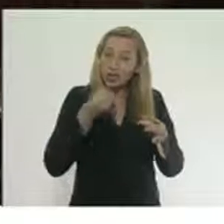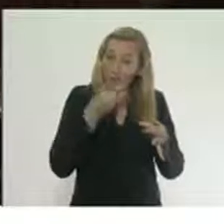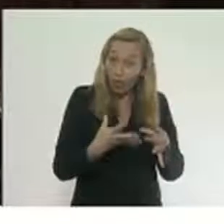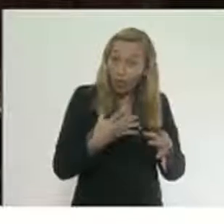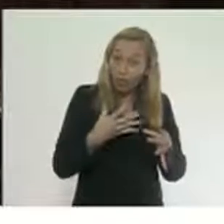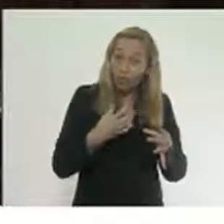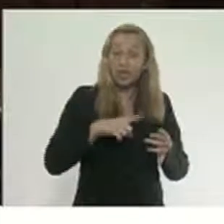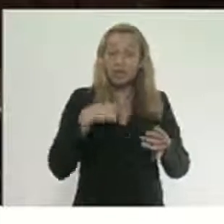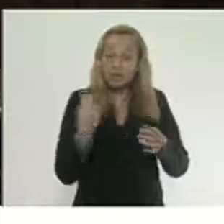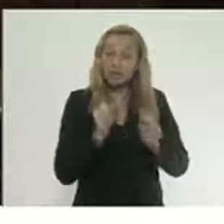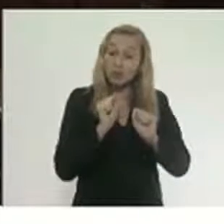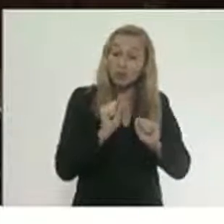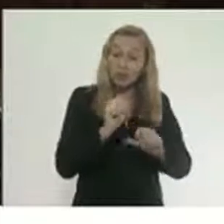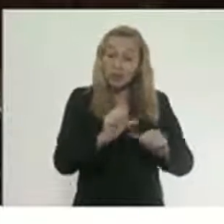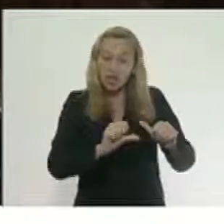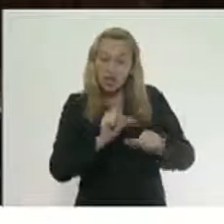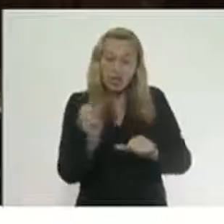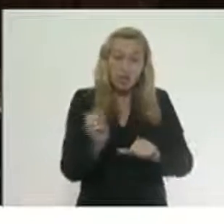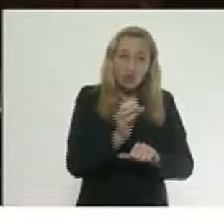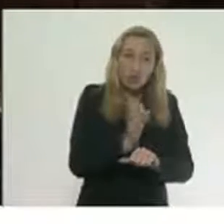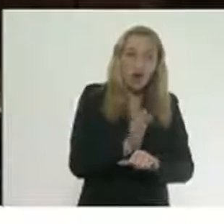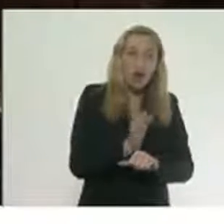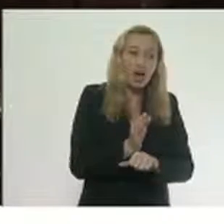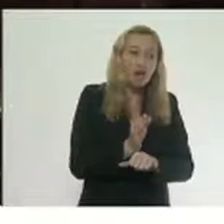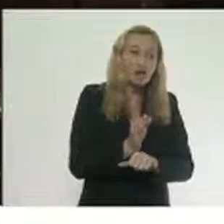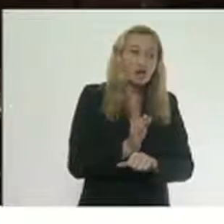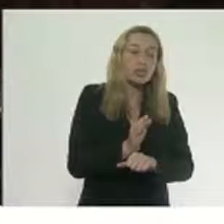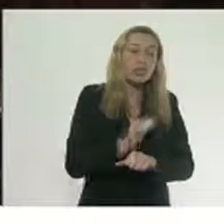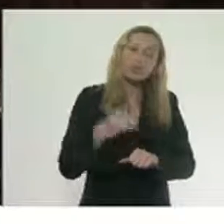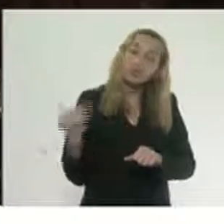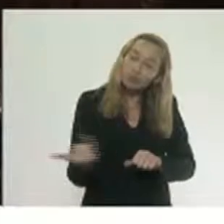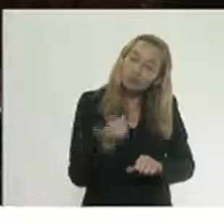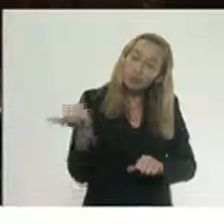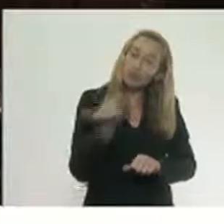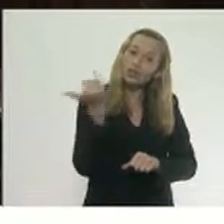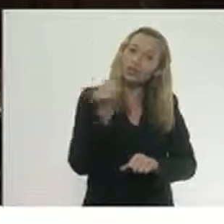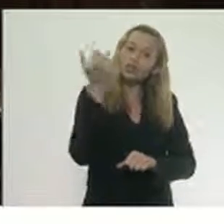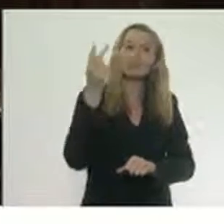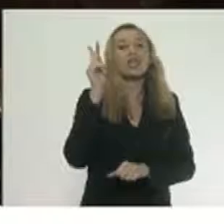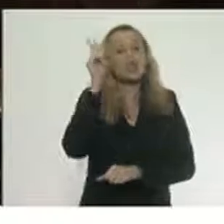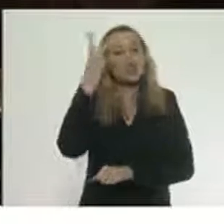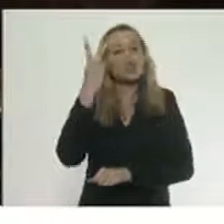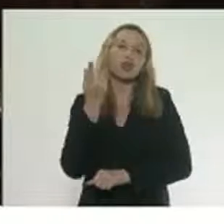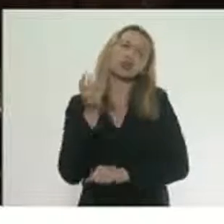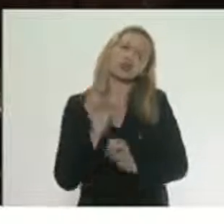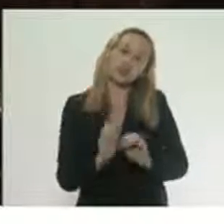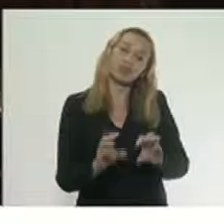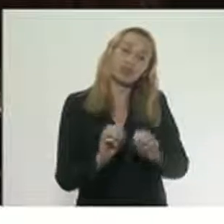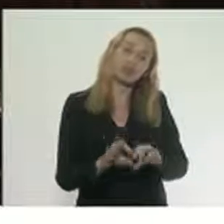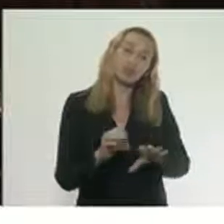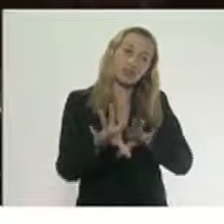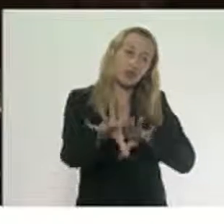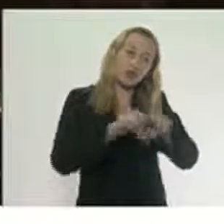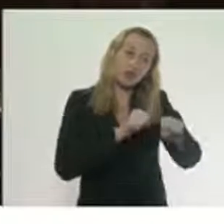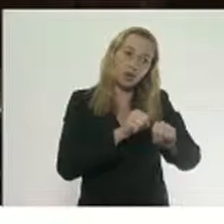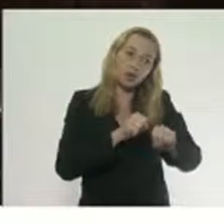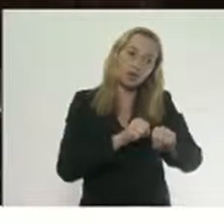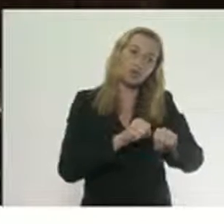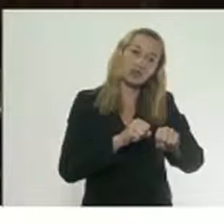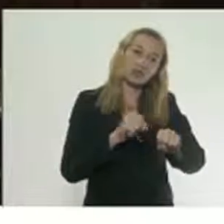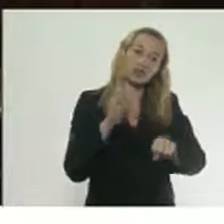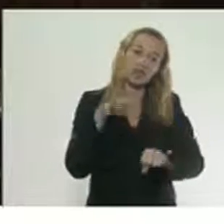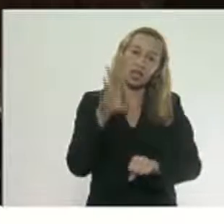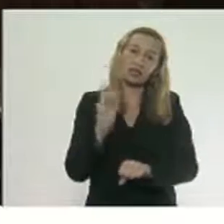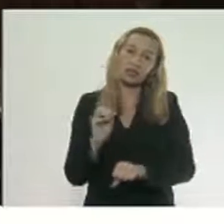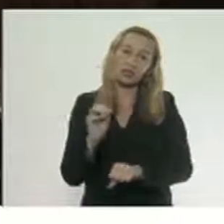e redimensione uma página importantíssima da história da educação e da formação de quadros técnicos do Rio